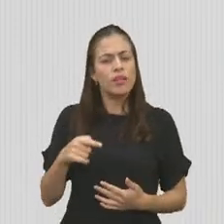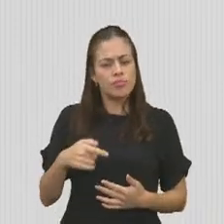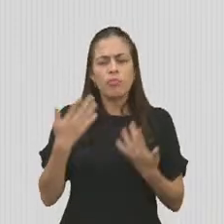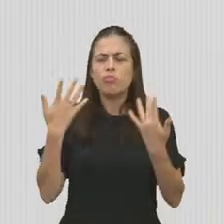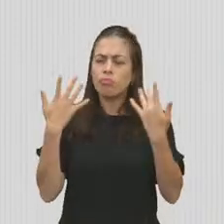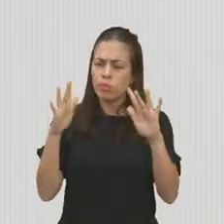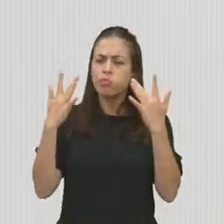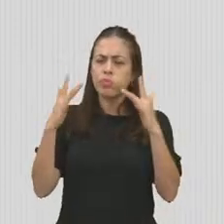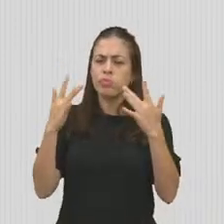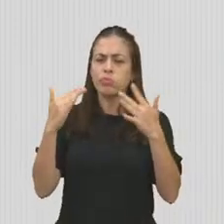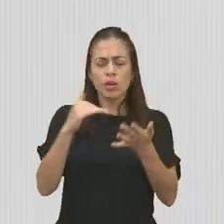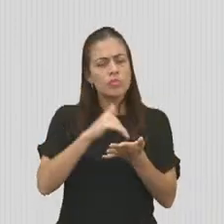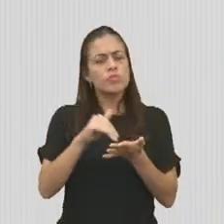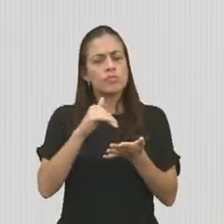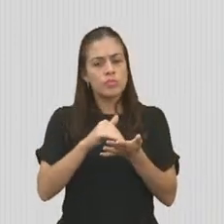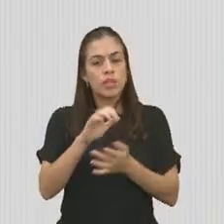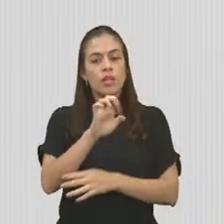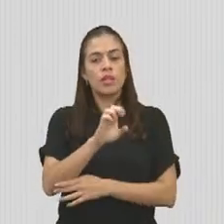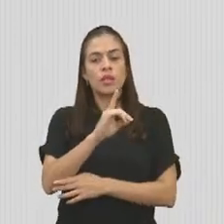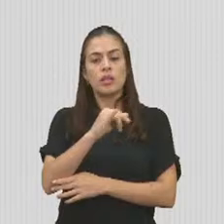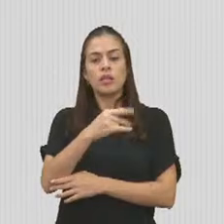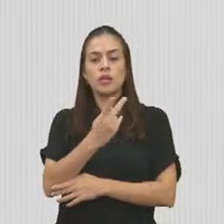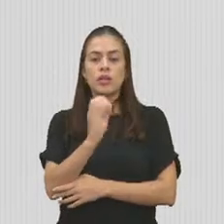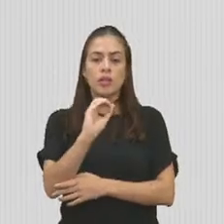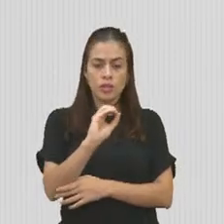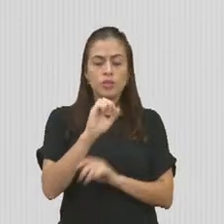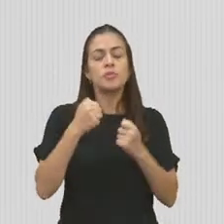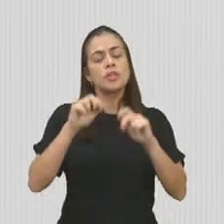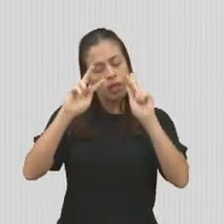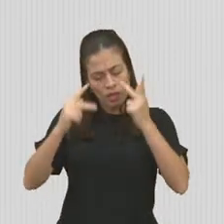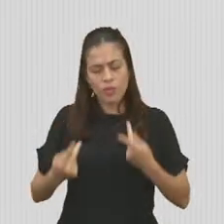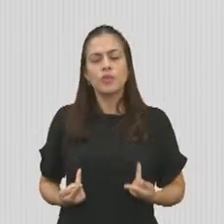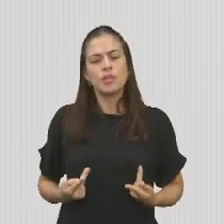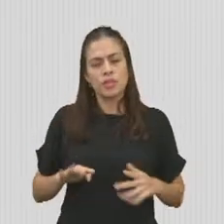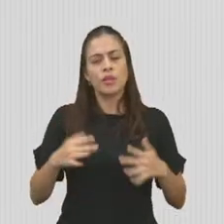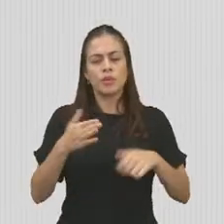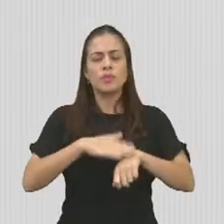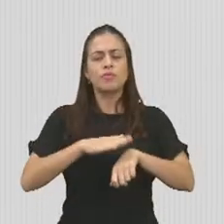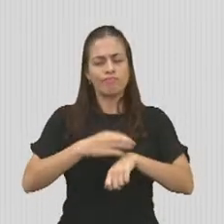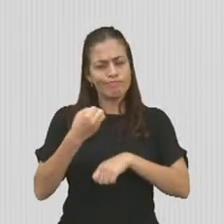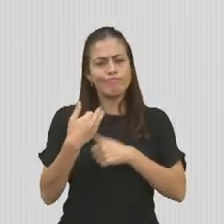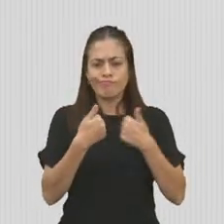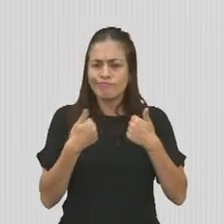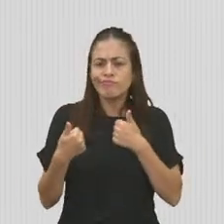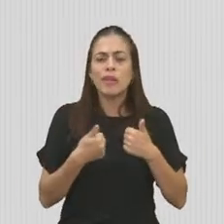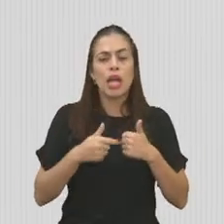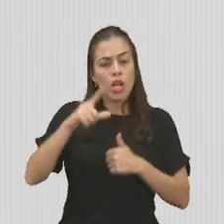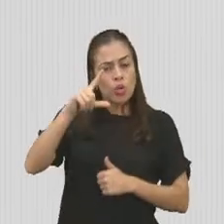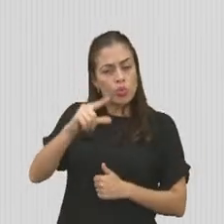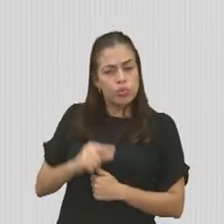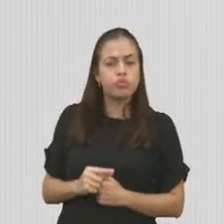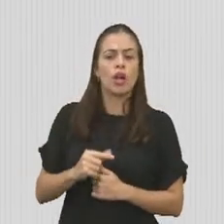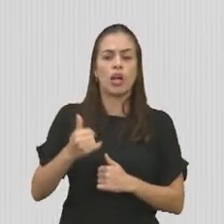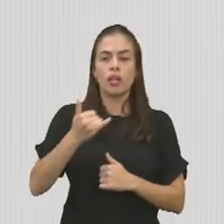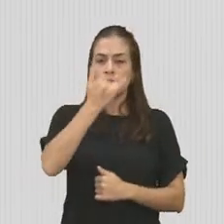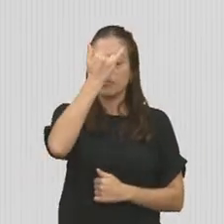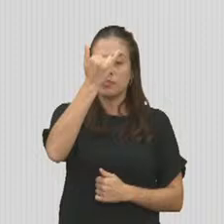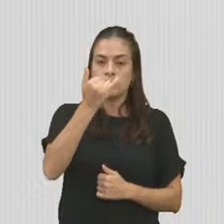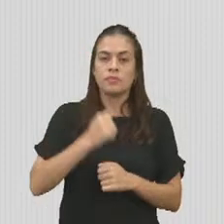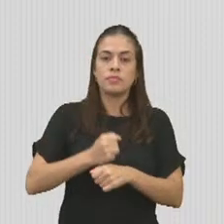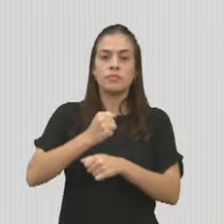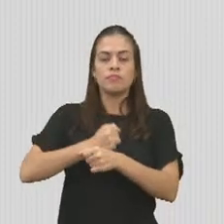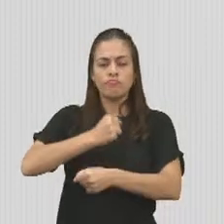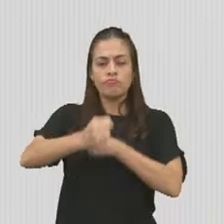que parabenizar o secretário Edinho Guedes, a gente tem que reconhecer coisas quando elas são bem feitas. A gente teve uma redução muito grande do número de acidentes acidentes nos últimos anos